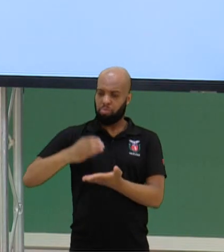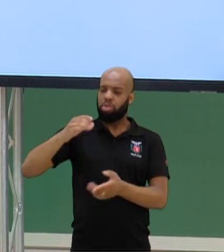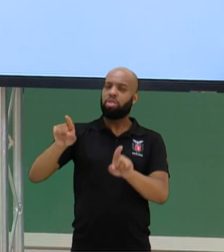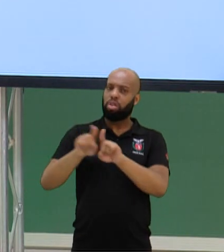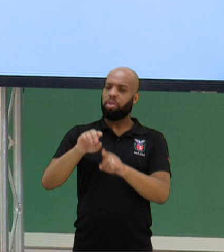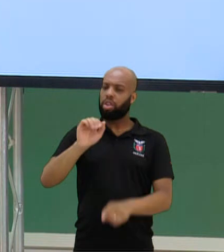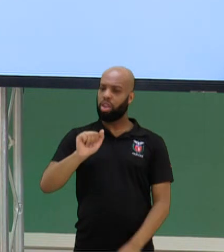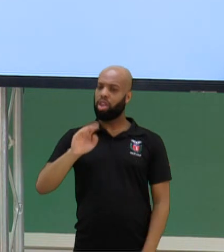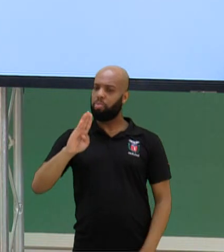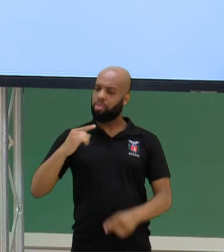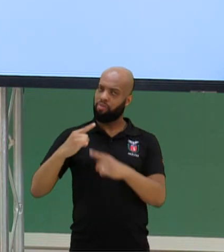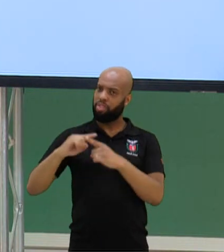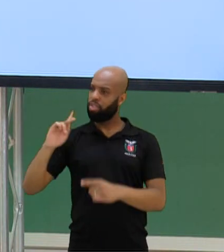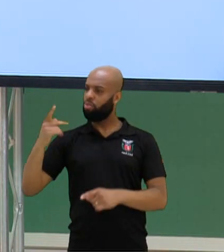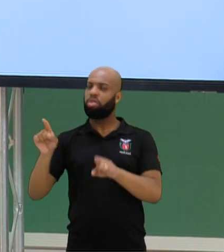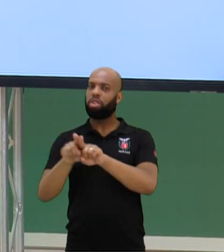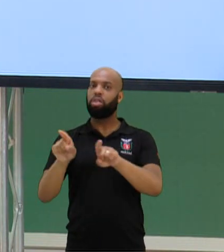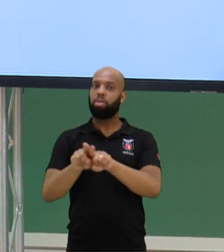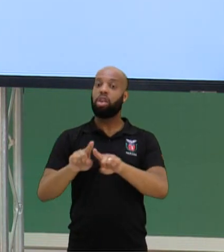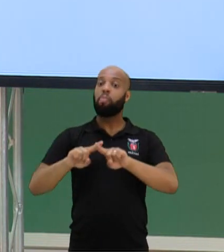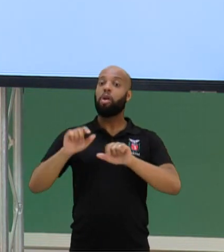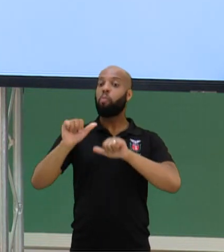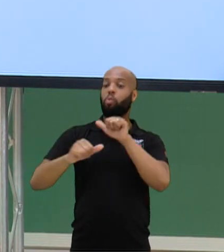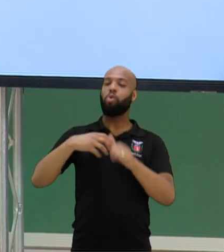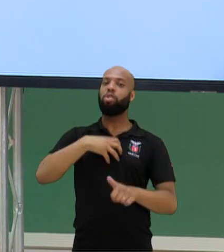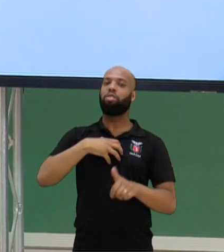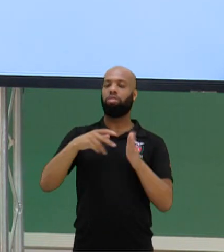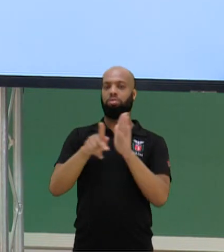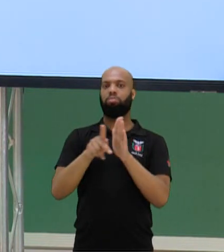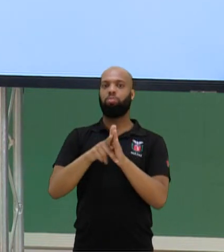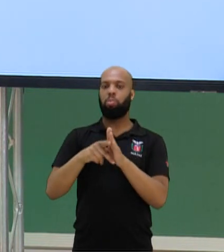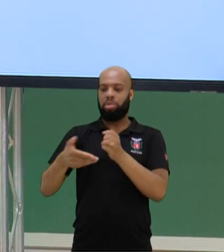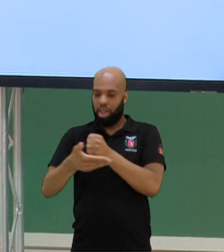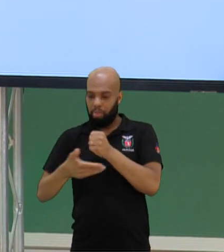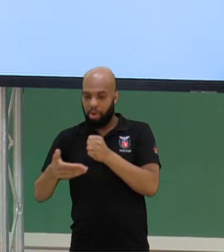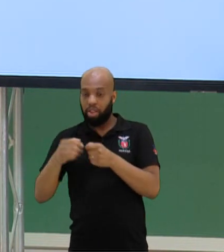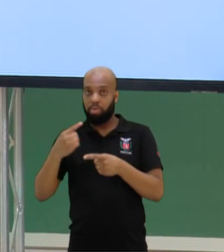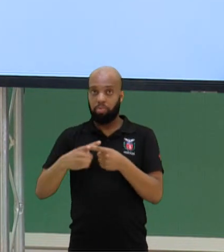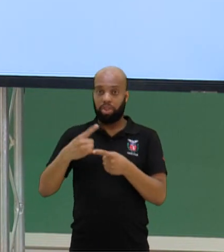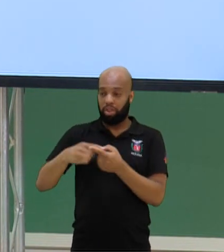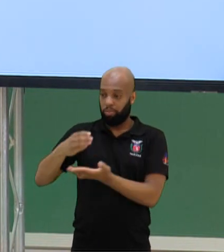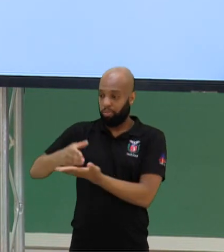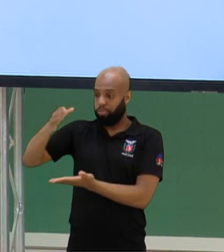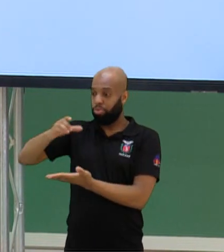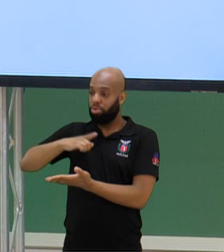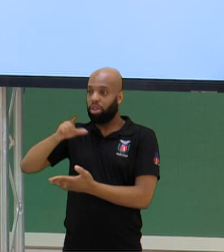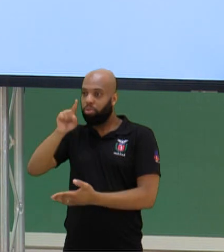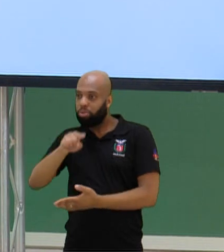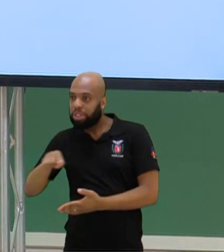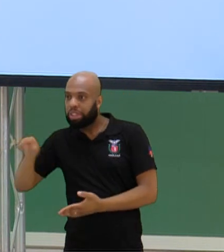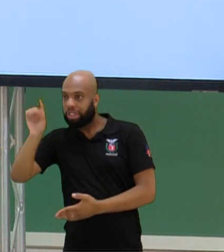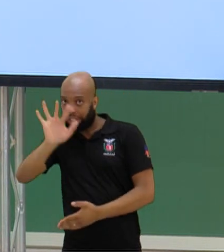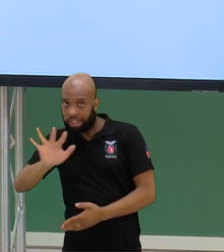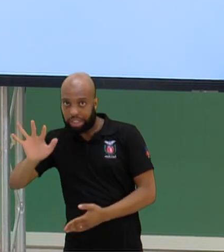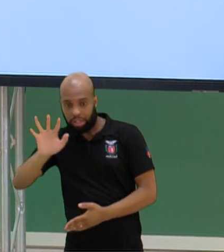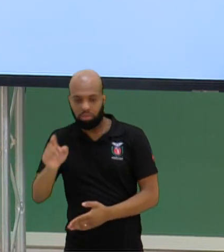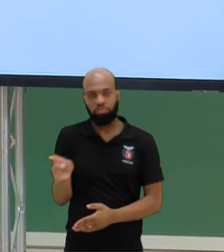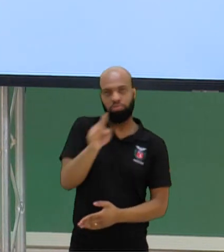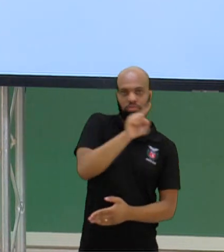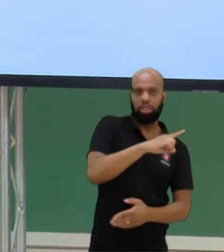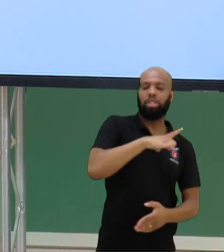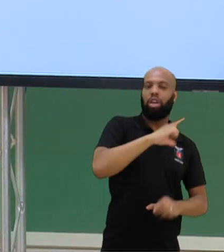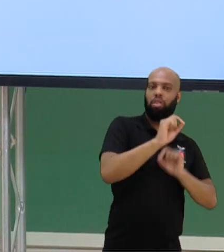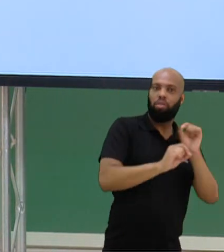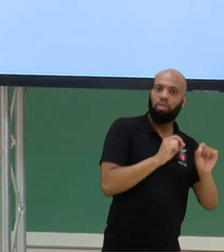né? Que no cilindro nós temos lá um círculo, certo? E no prisma nós temos lá os nossos polígonos,